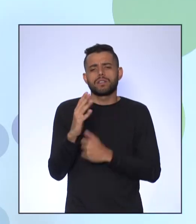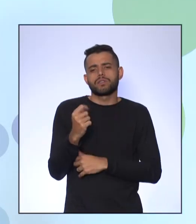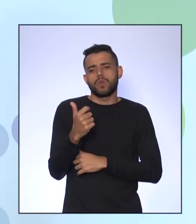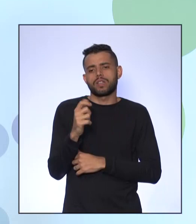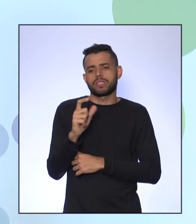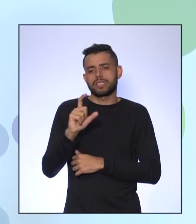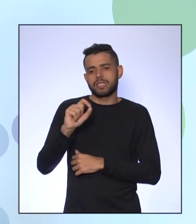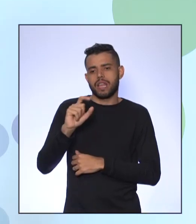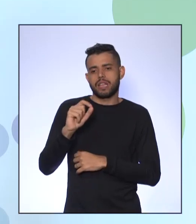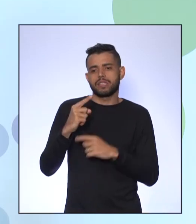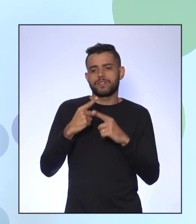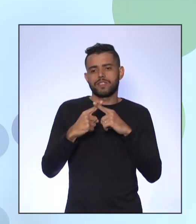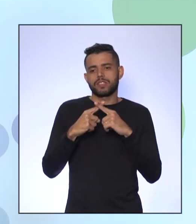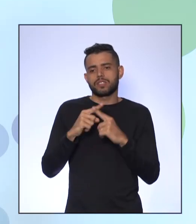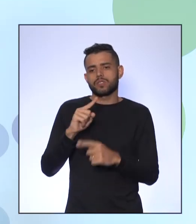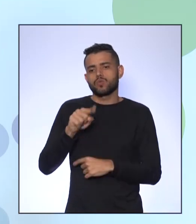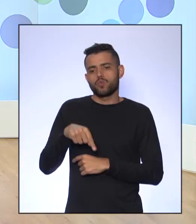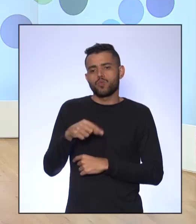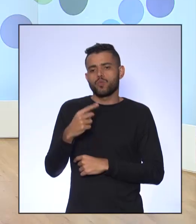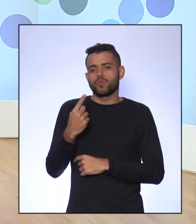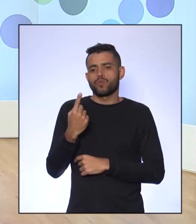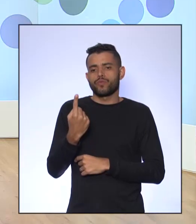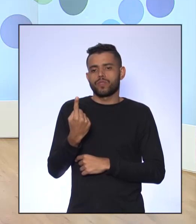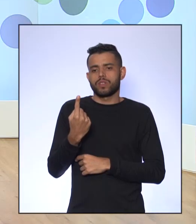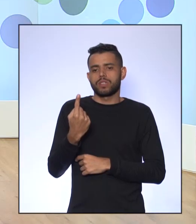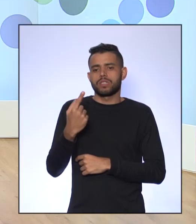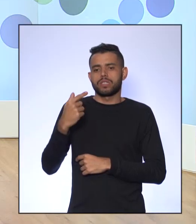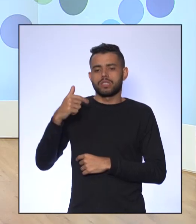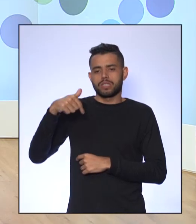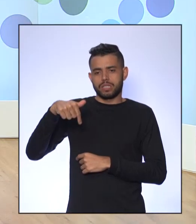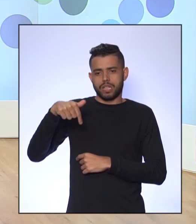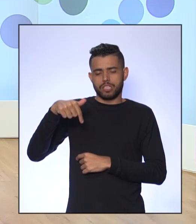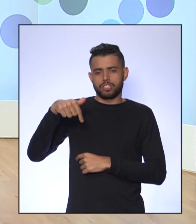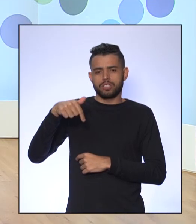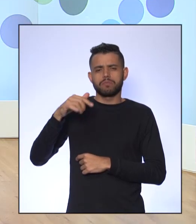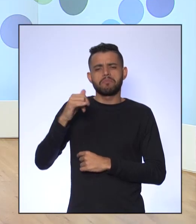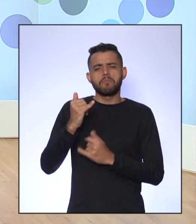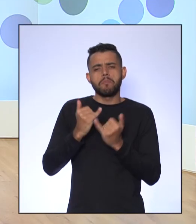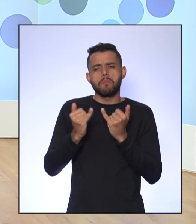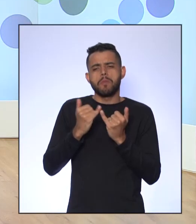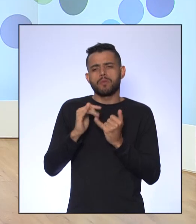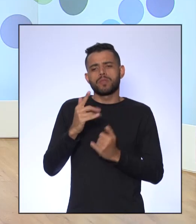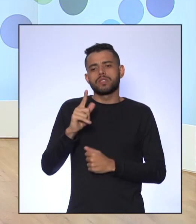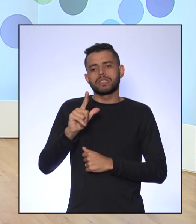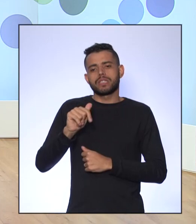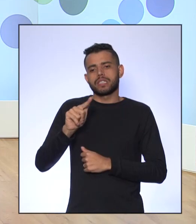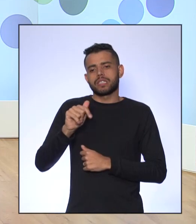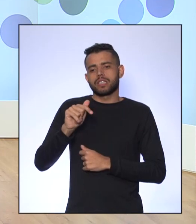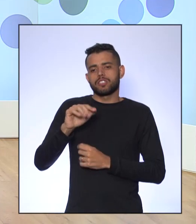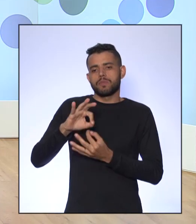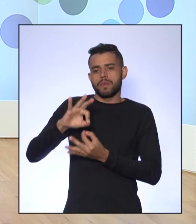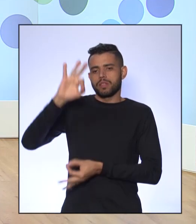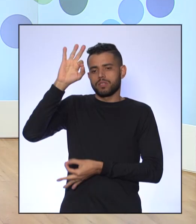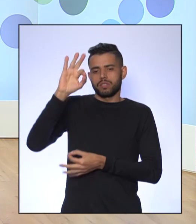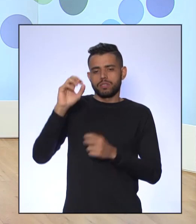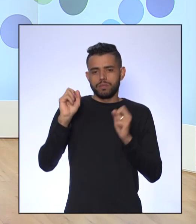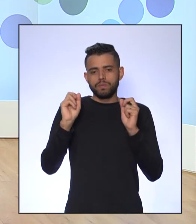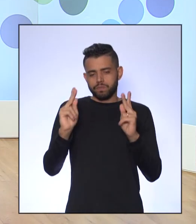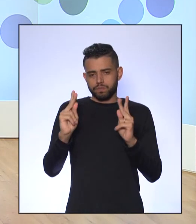10 vezes 1,7, que vai dar aí aproximadamente 17 metros. Tá certo,